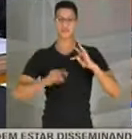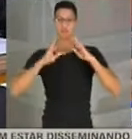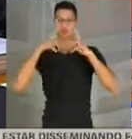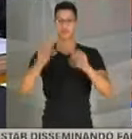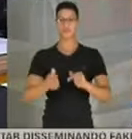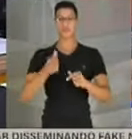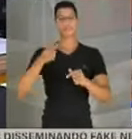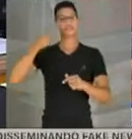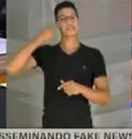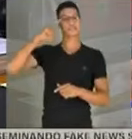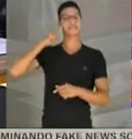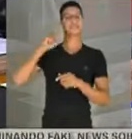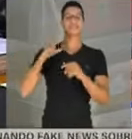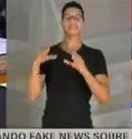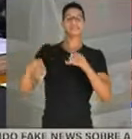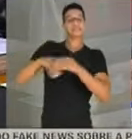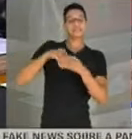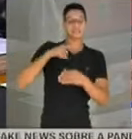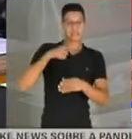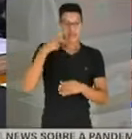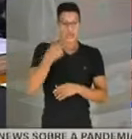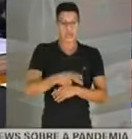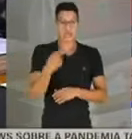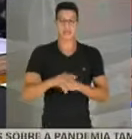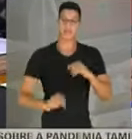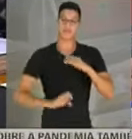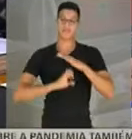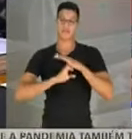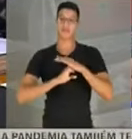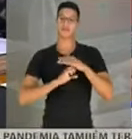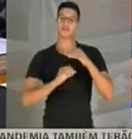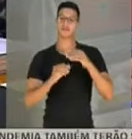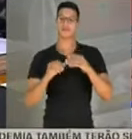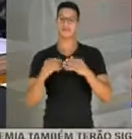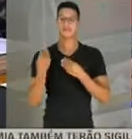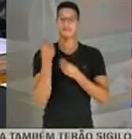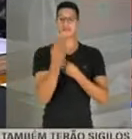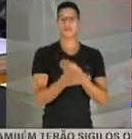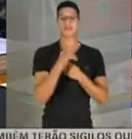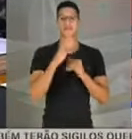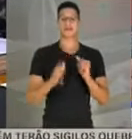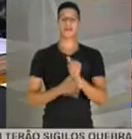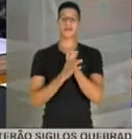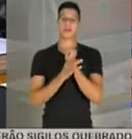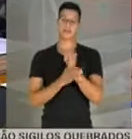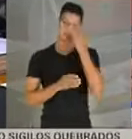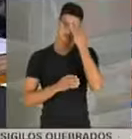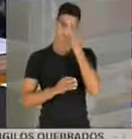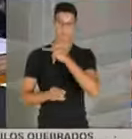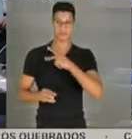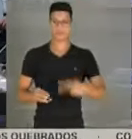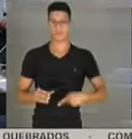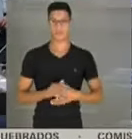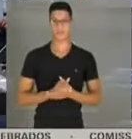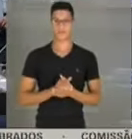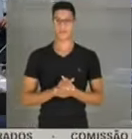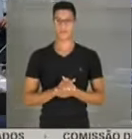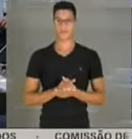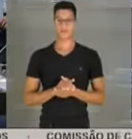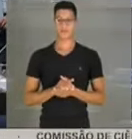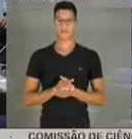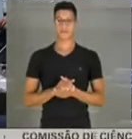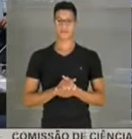as falcatruas que compõem essa empresa que andou dando essas garantias. Muito obrigado, senhor presidente. Obrigado.